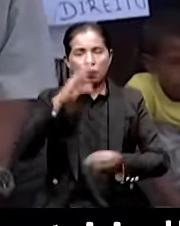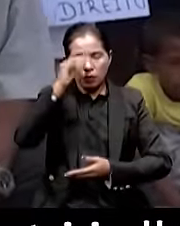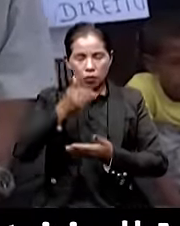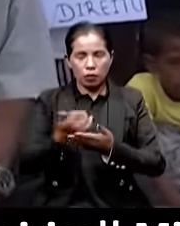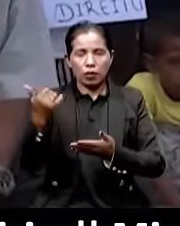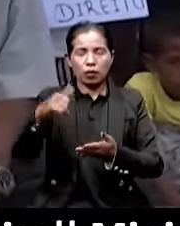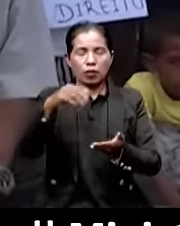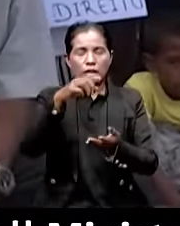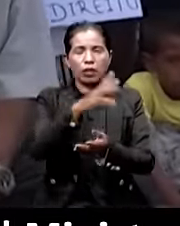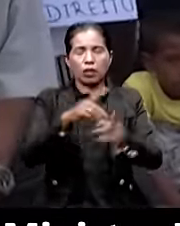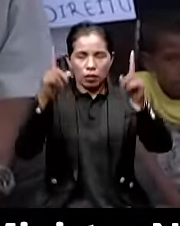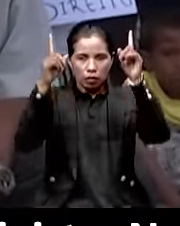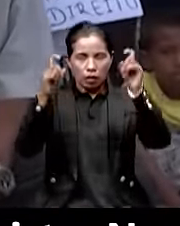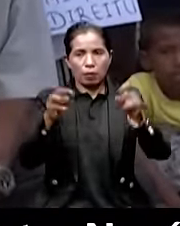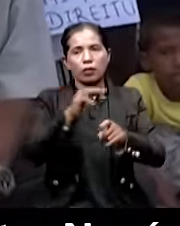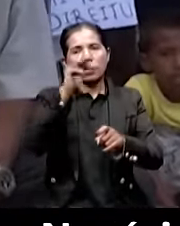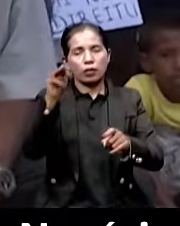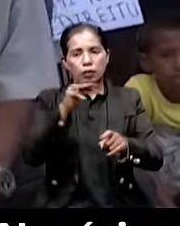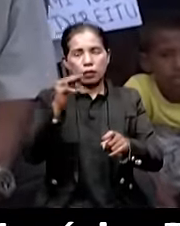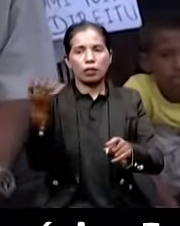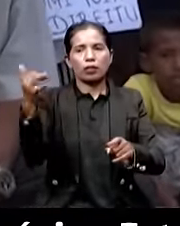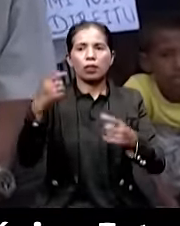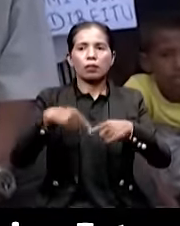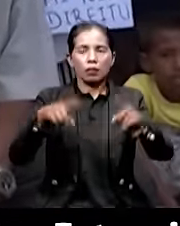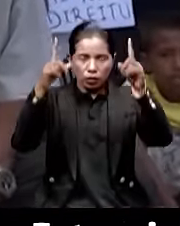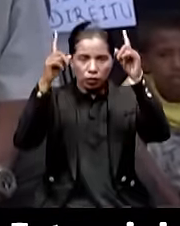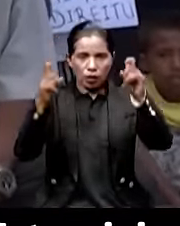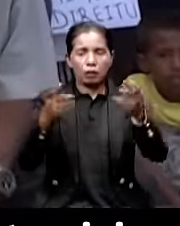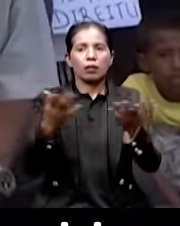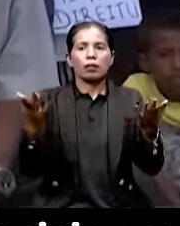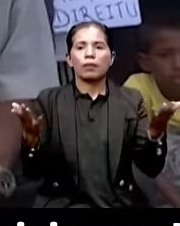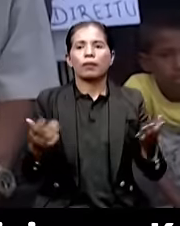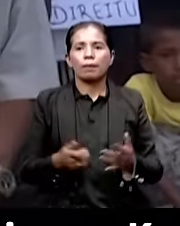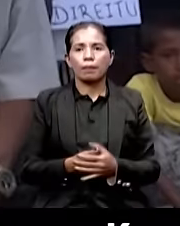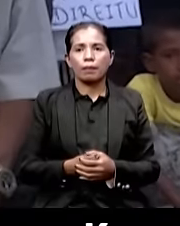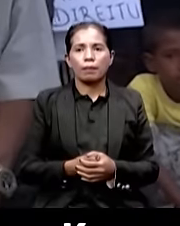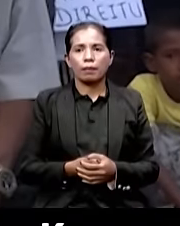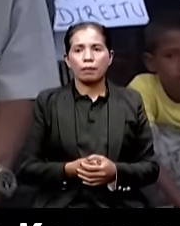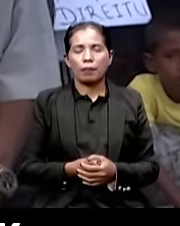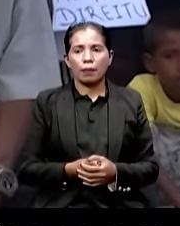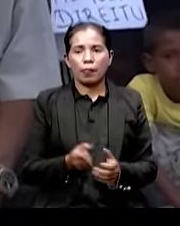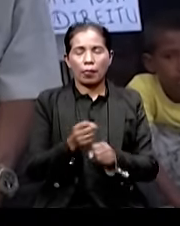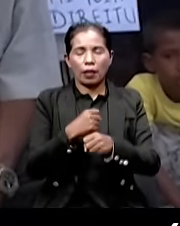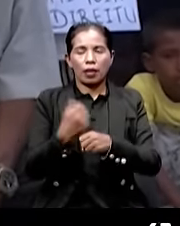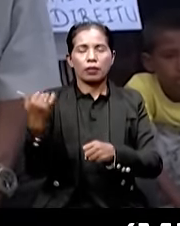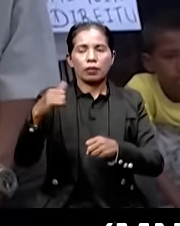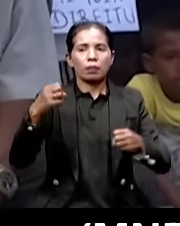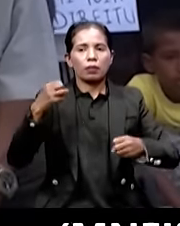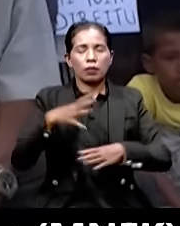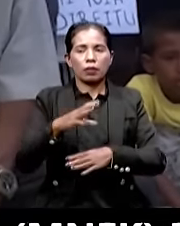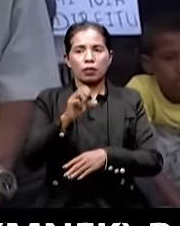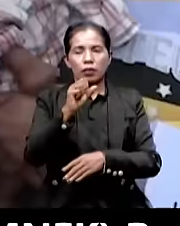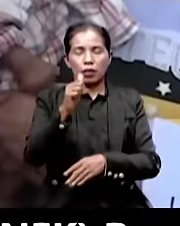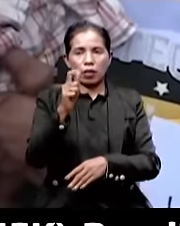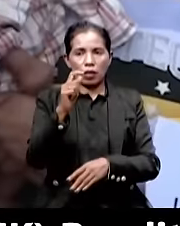sira ni exame ya segunda feira. Sira atu batu exame ya nebe. Halo sira mos trauma ho si atou